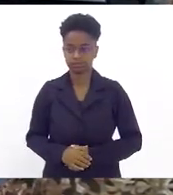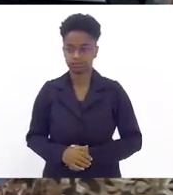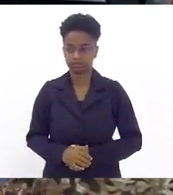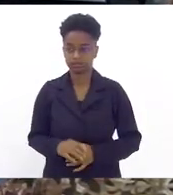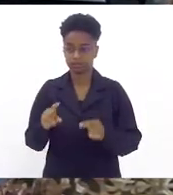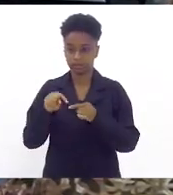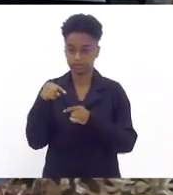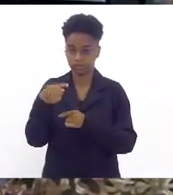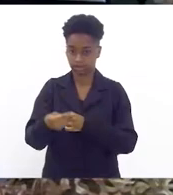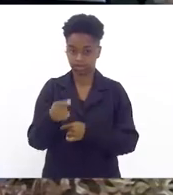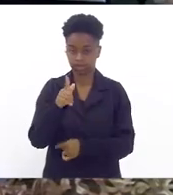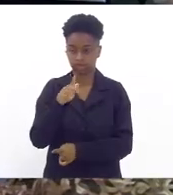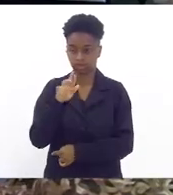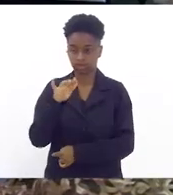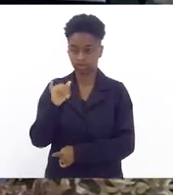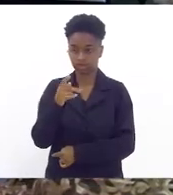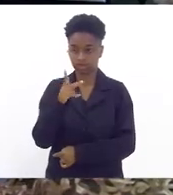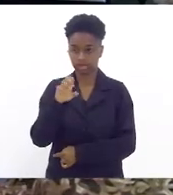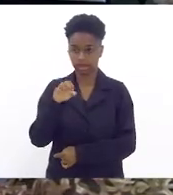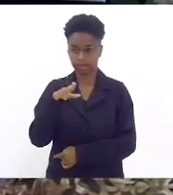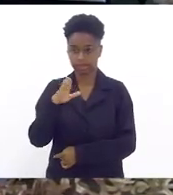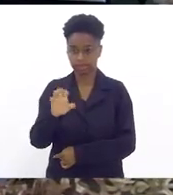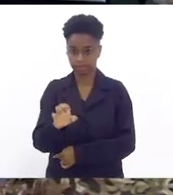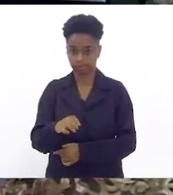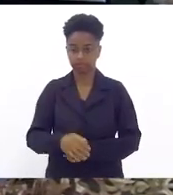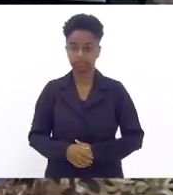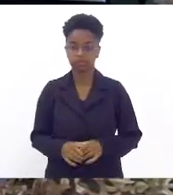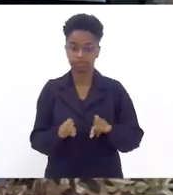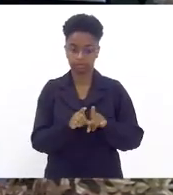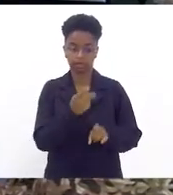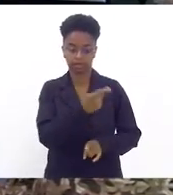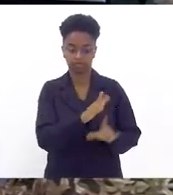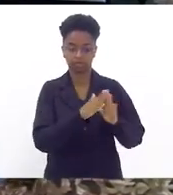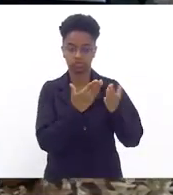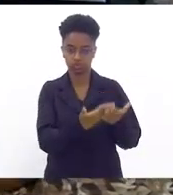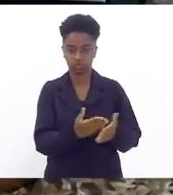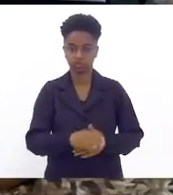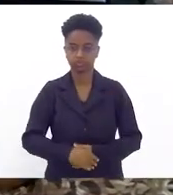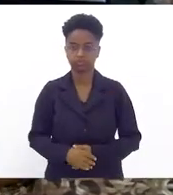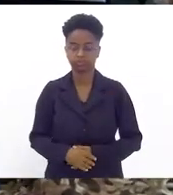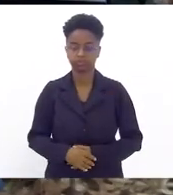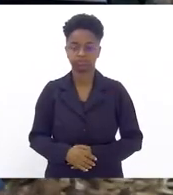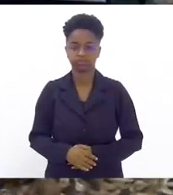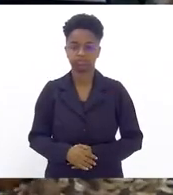e depois é o Guilherme da Martins Pena também